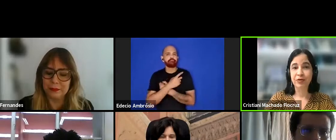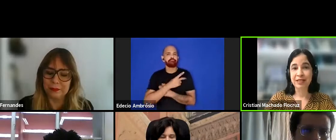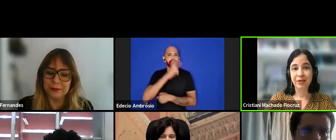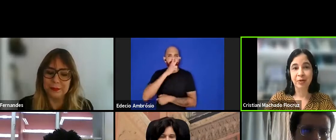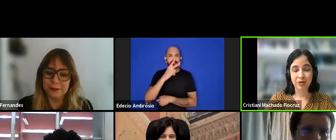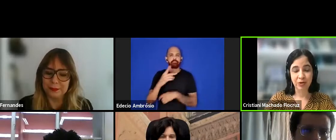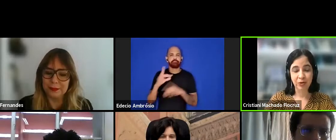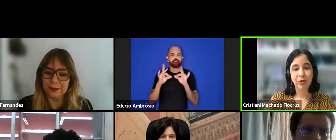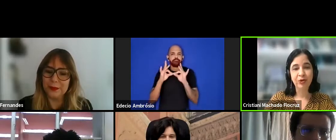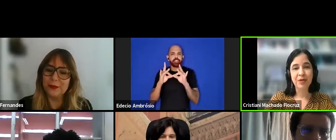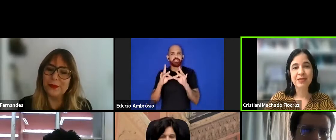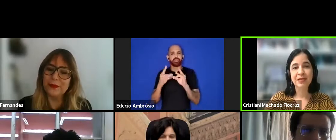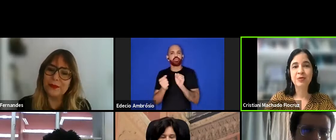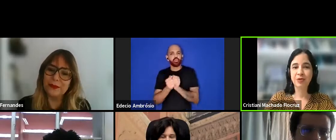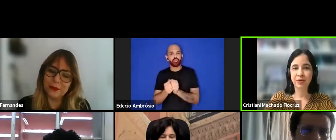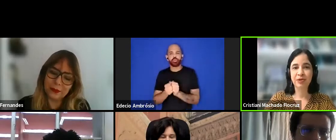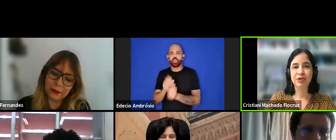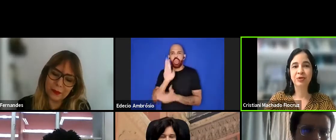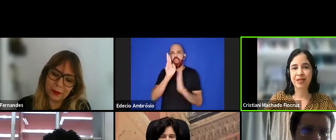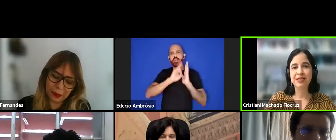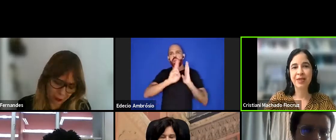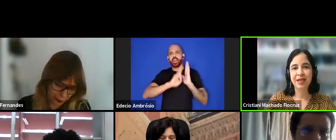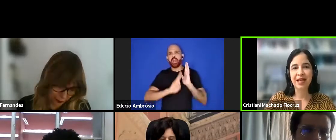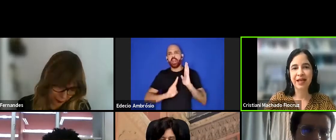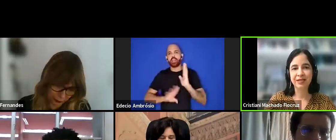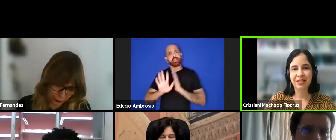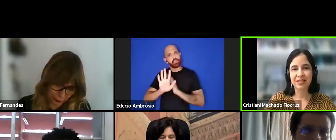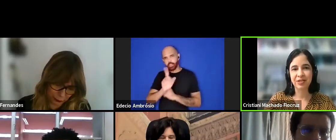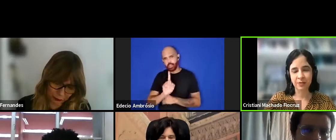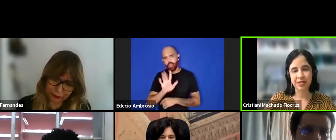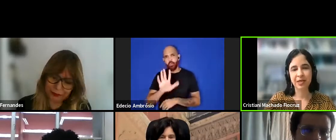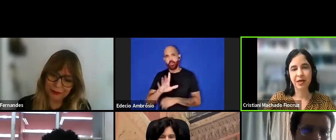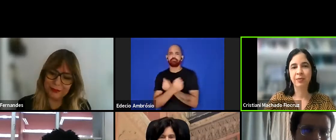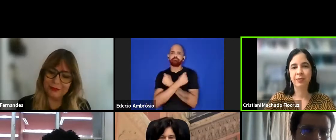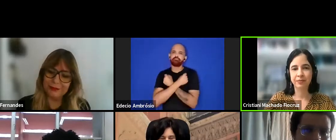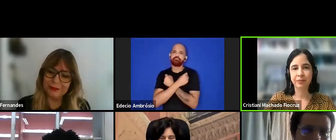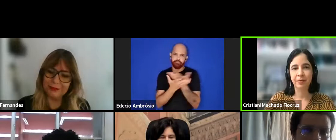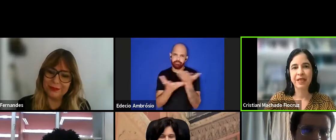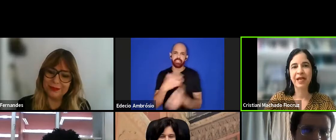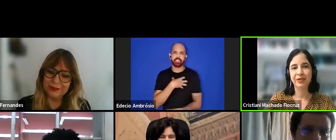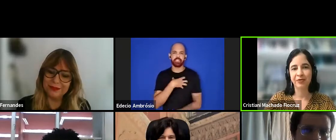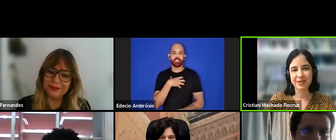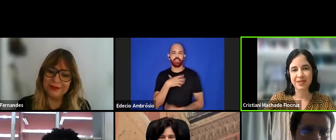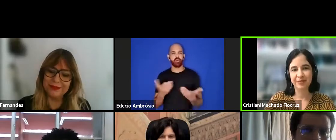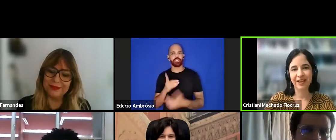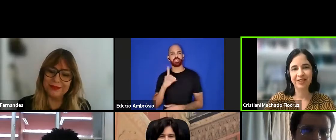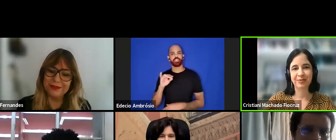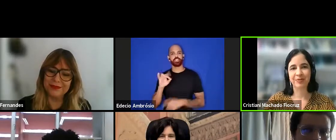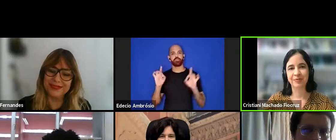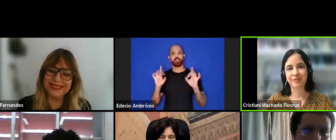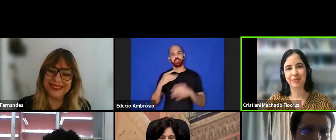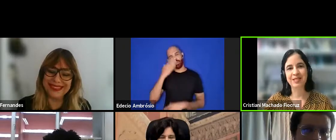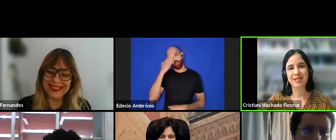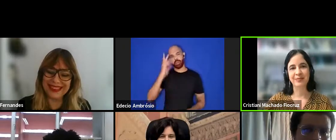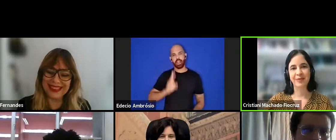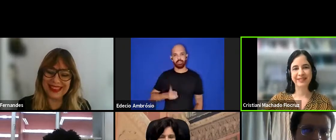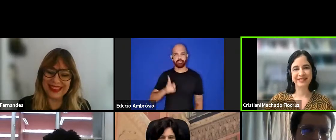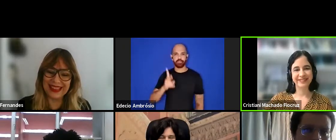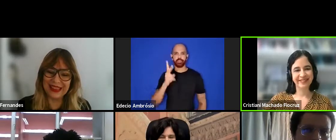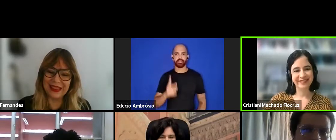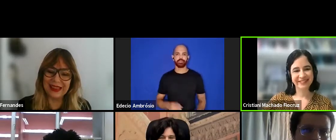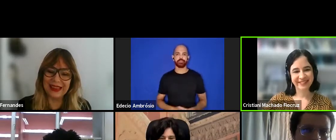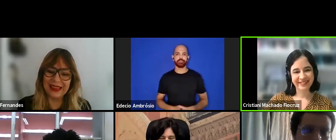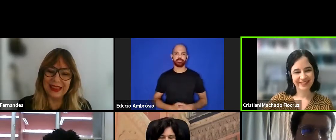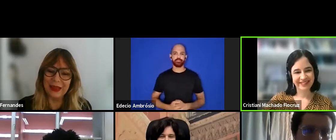aqui. Não vou citar o nome de todos, mas sinto-se todos e todas abraçadas nesse dia especial. Obrigada e vamos em frente. Uma boa